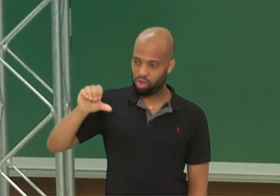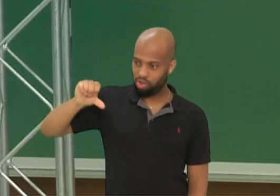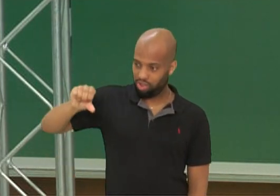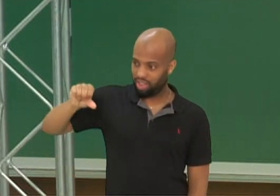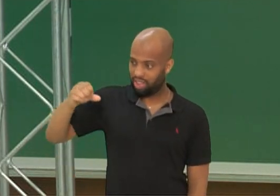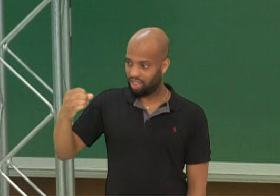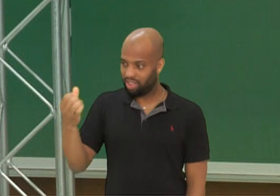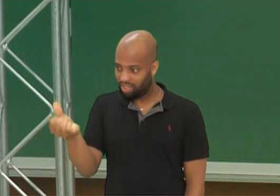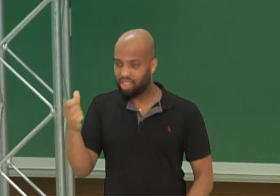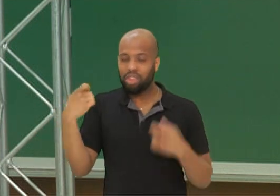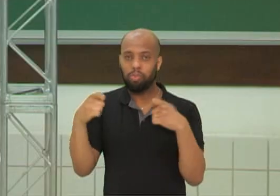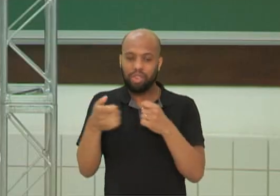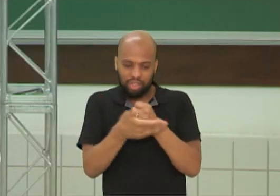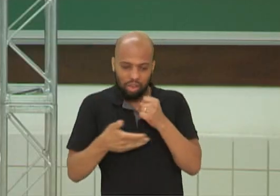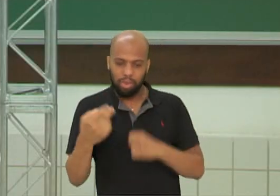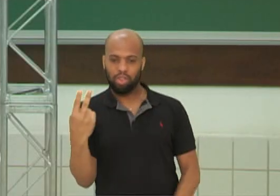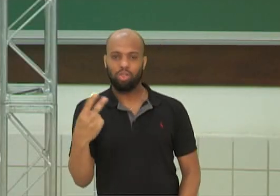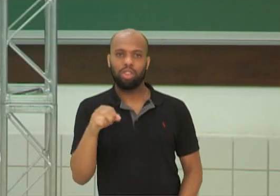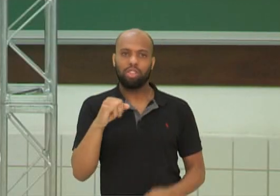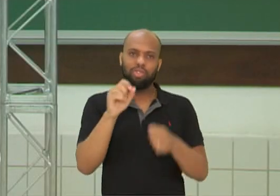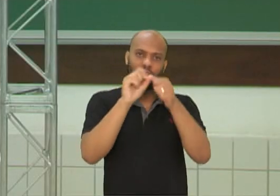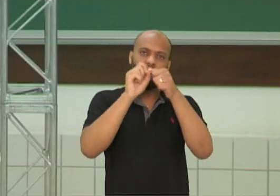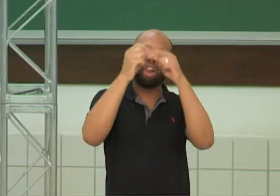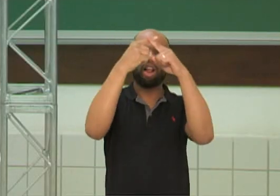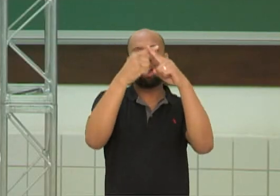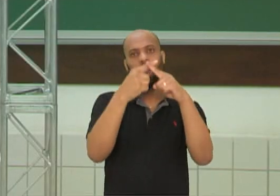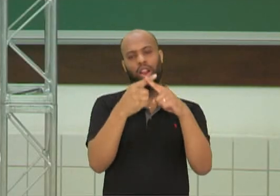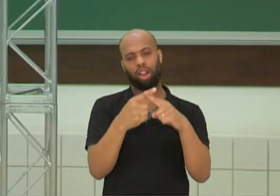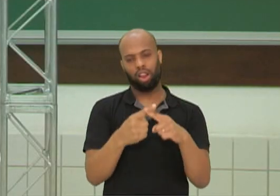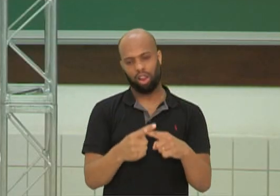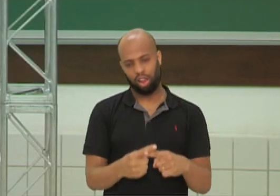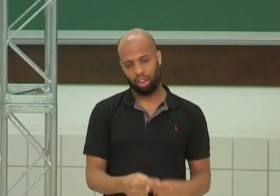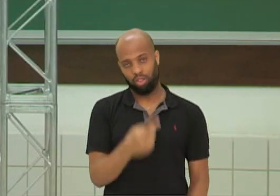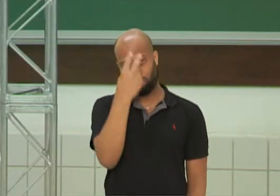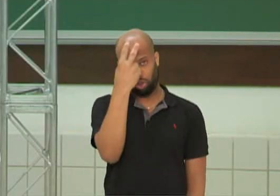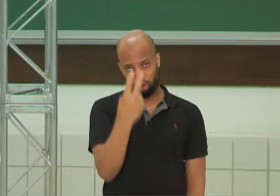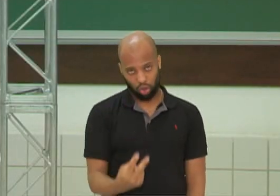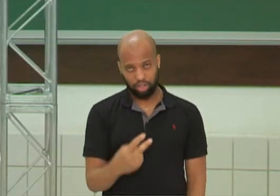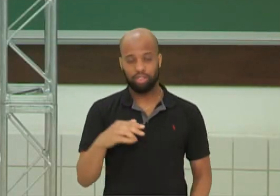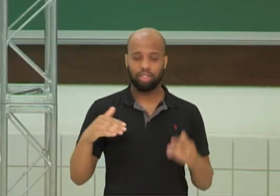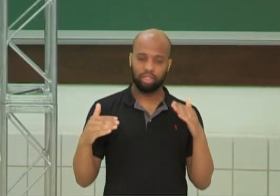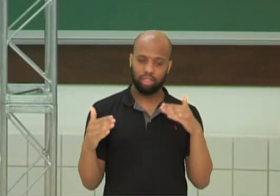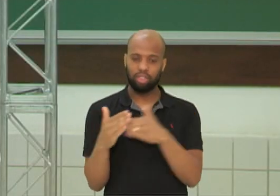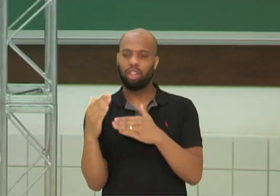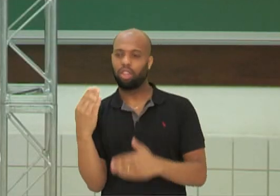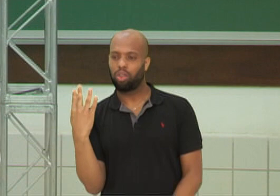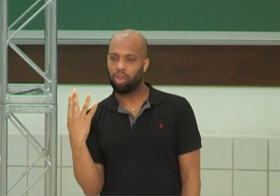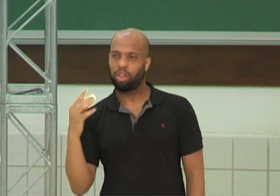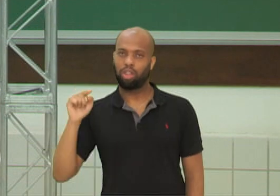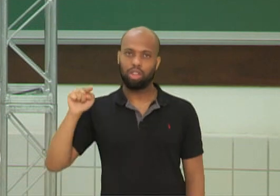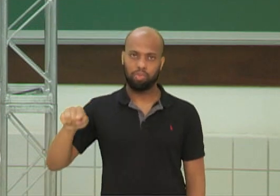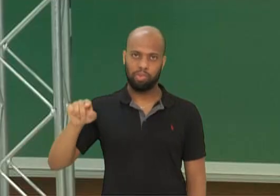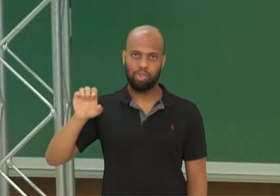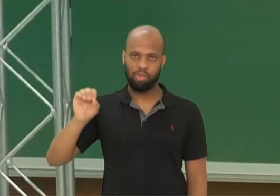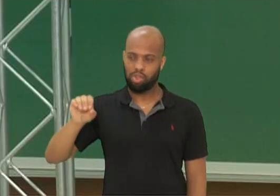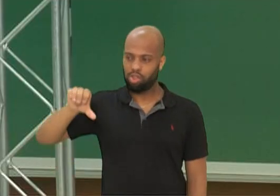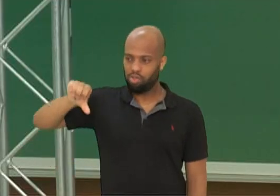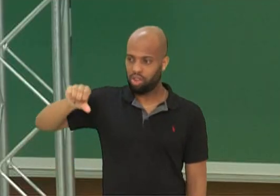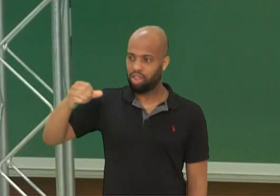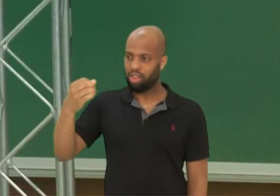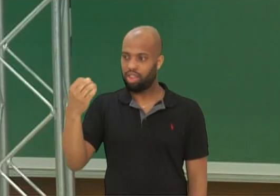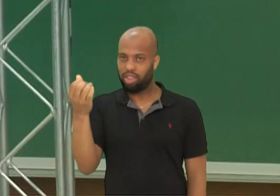de base 2. E se você for multiplicando 2 vezes 2 vezes 2 vezes 2 até chegar a 4.096, você vai